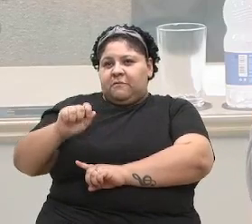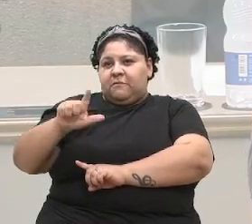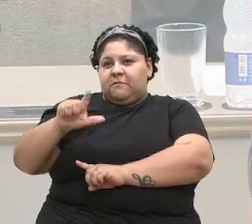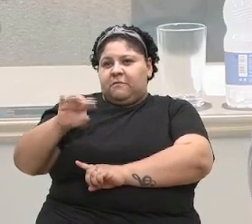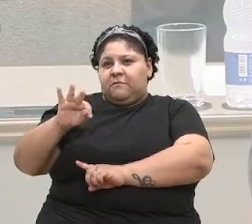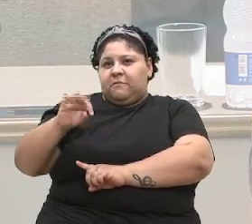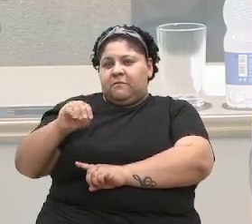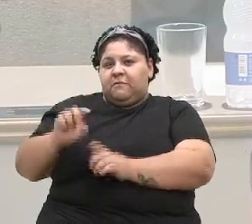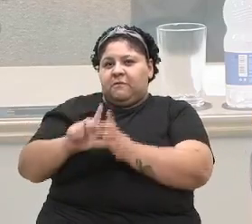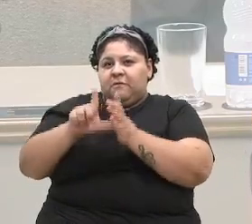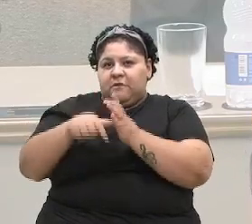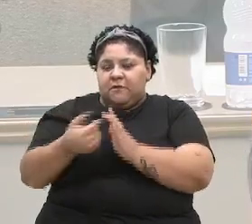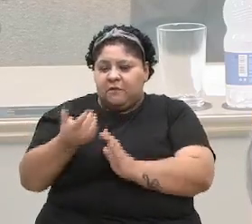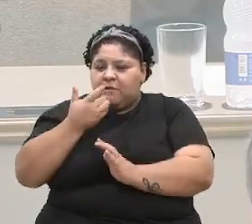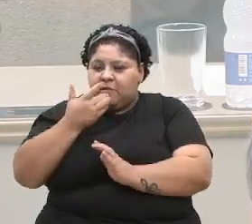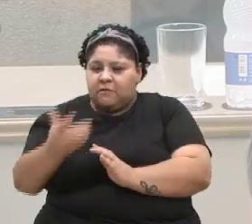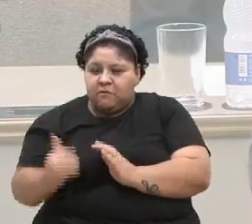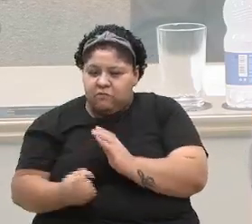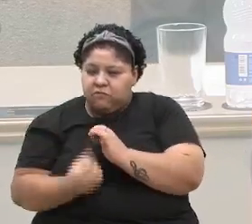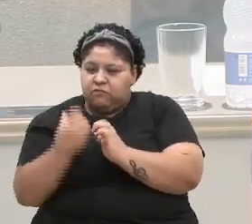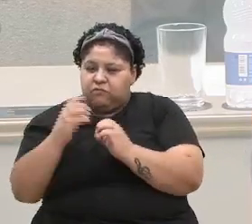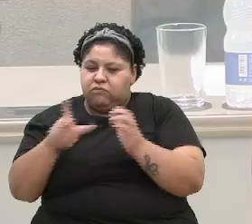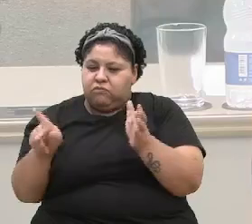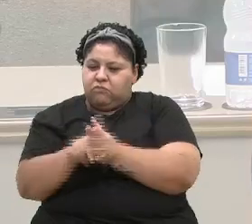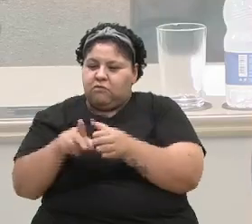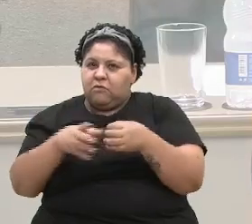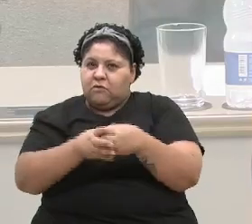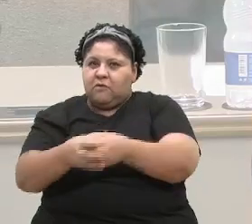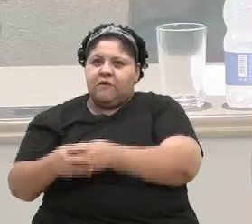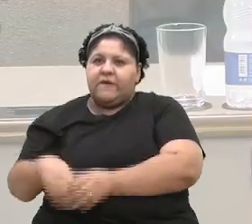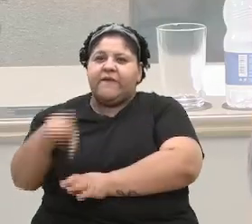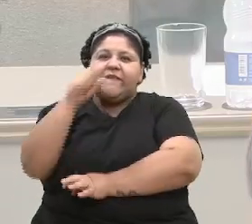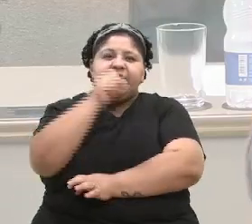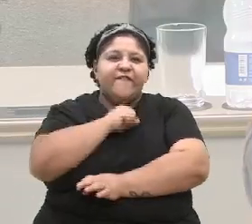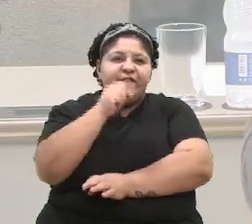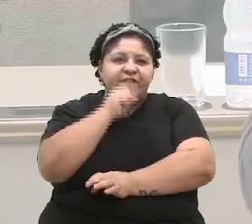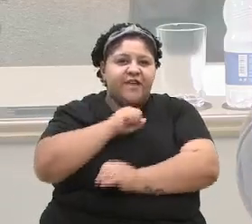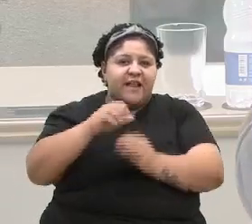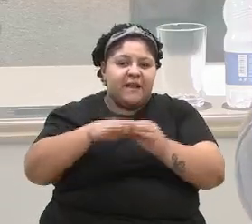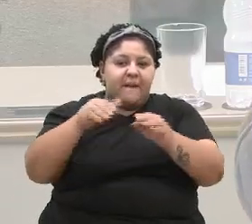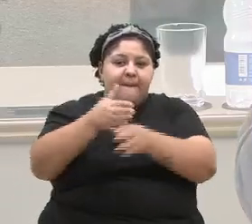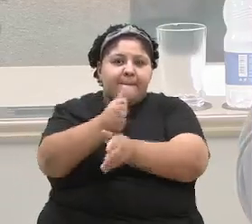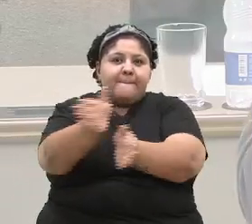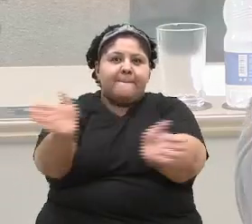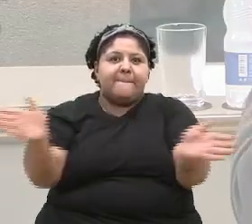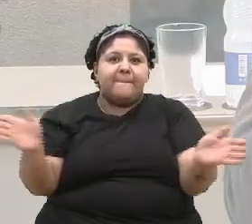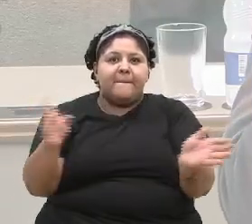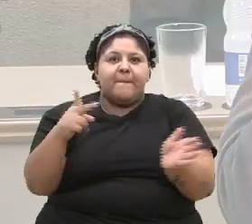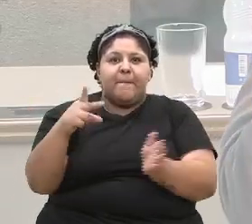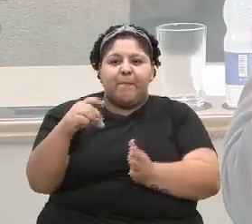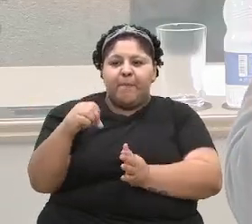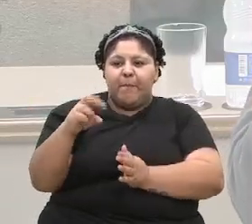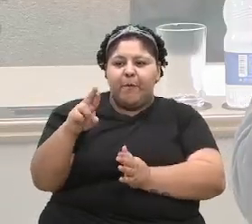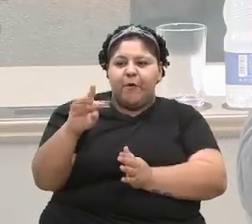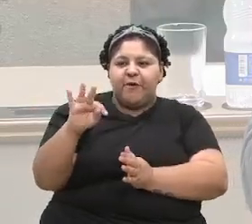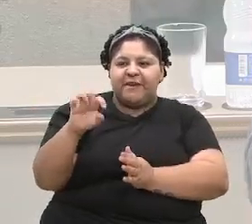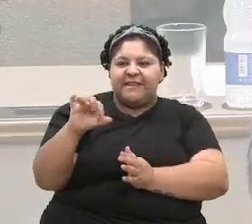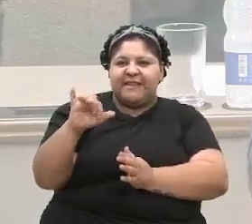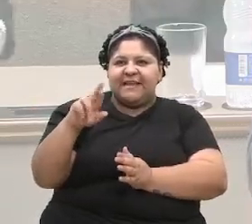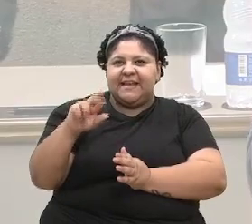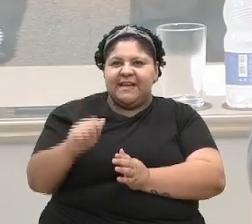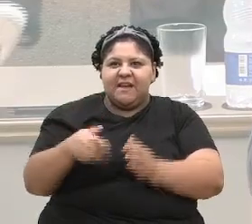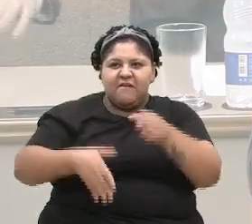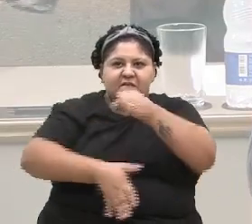seu próprio conjunto musical, intitulado Velha Porteira, com a qual viajou o Brasil afora, levando a